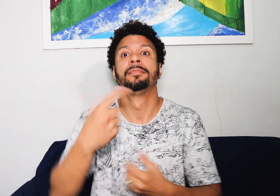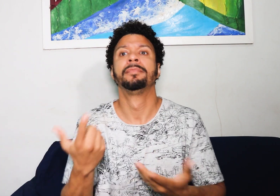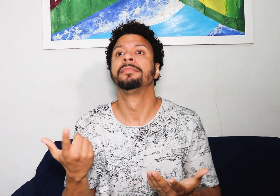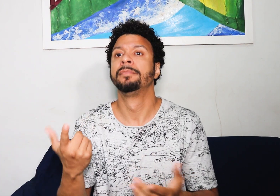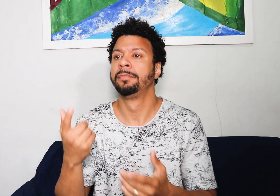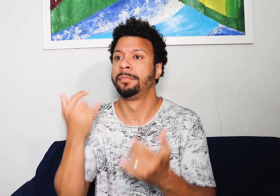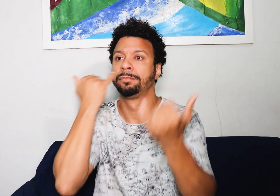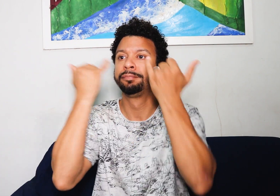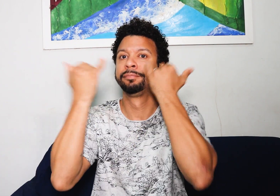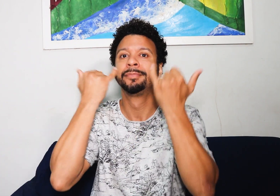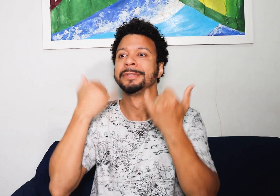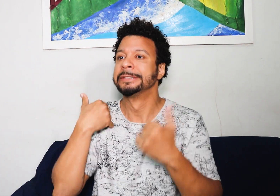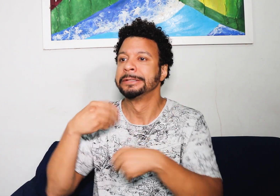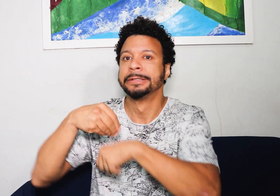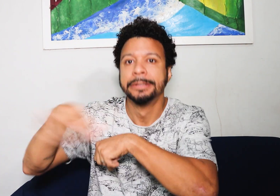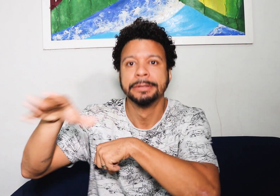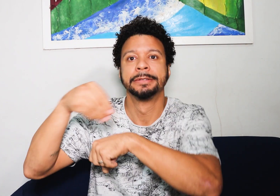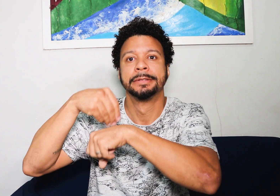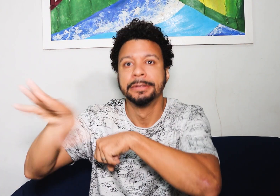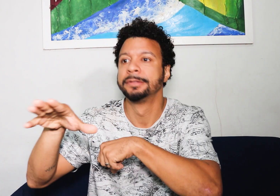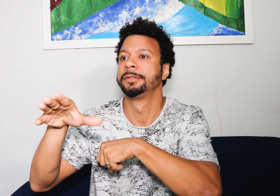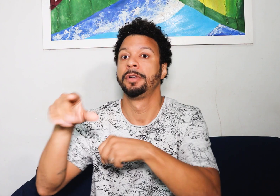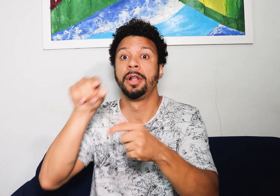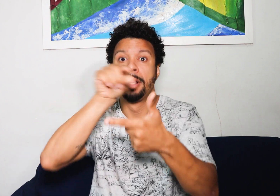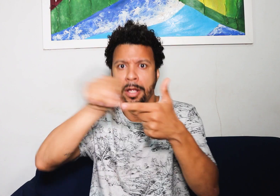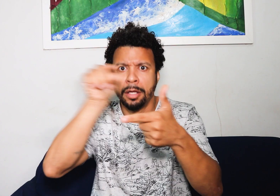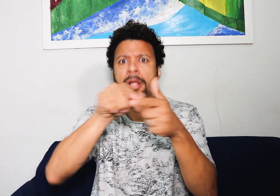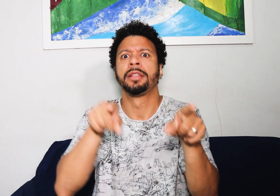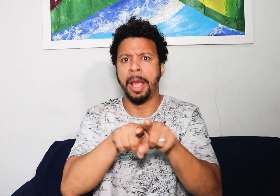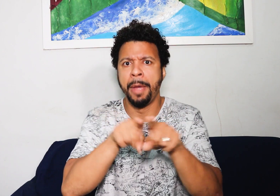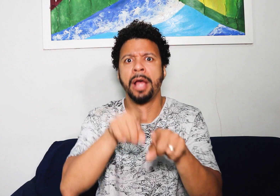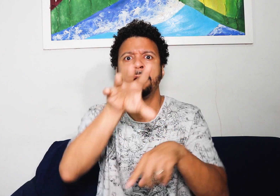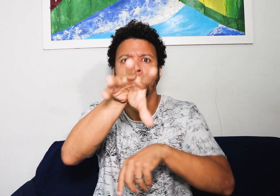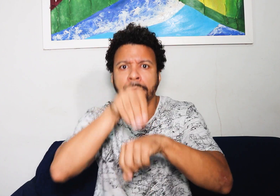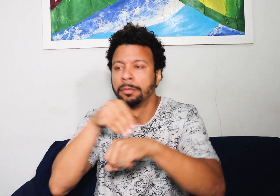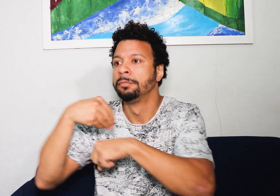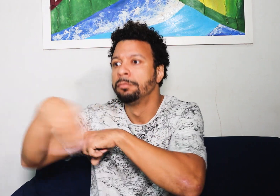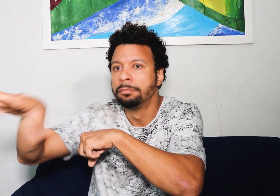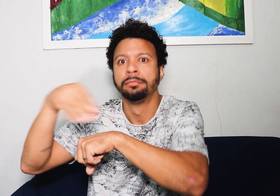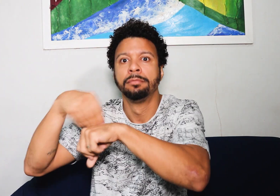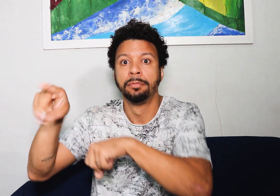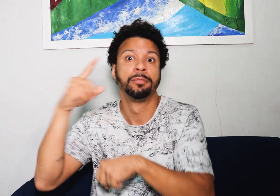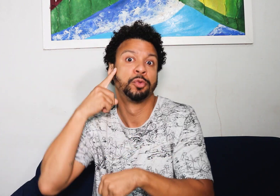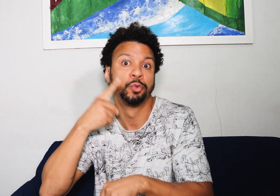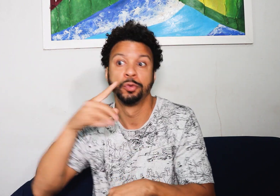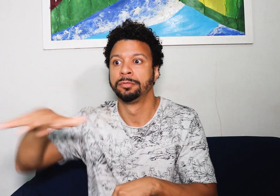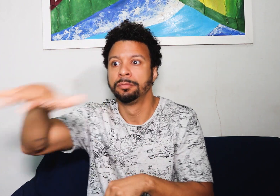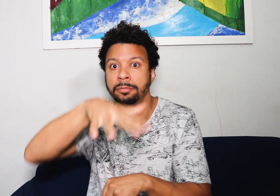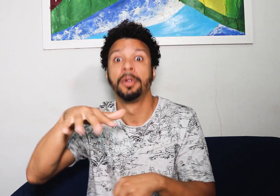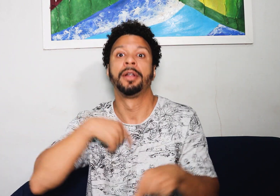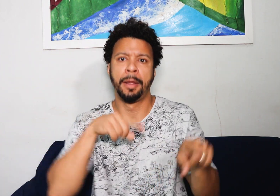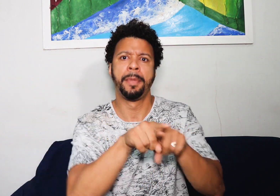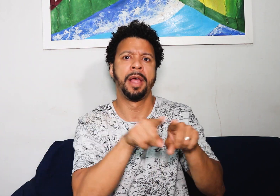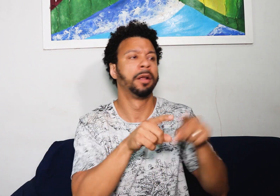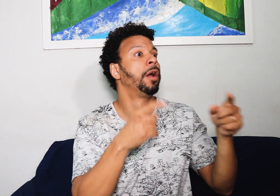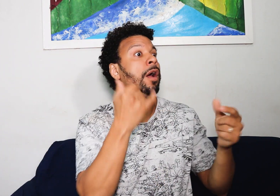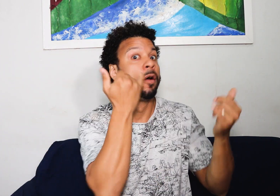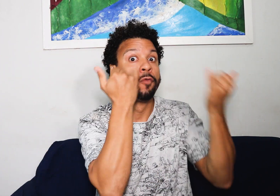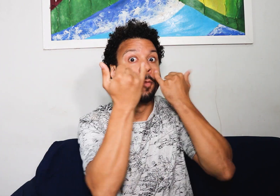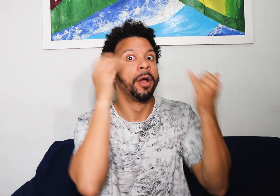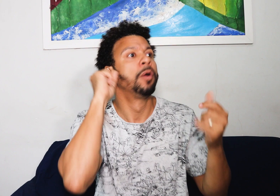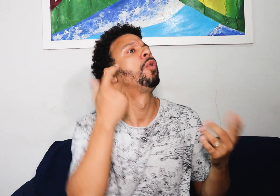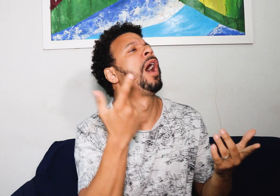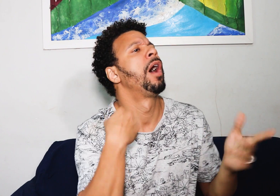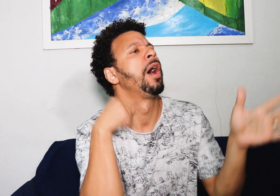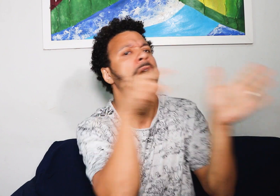Os surdos ficam meio chateados, converso com meus colegas, nós precisamos dessas informações. É preciso que essas informações sejam passadas para